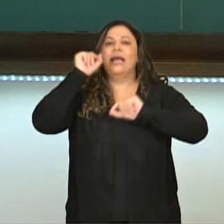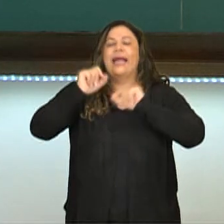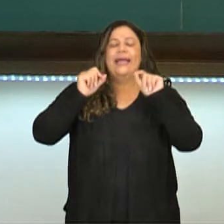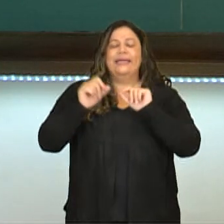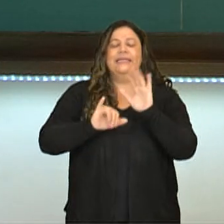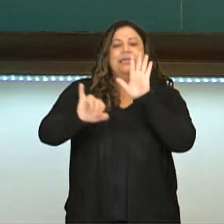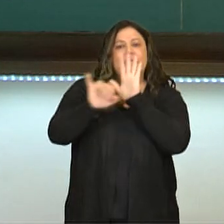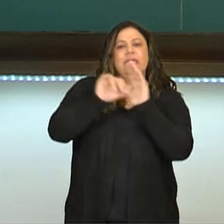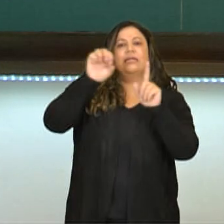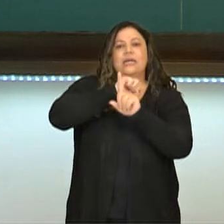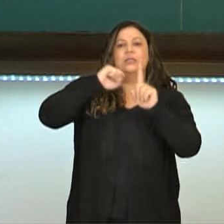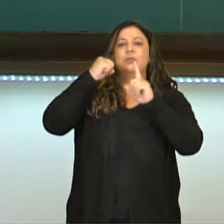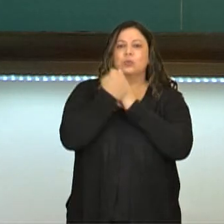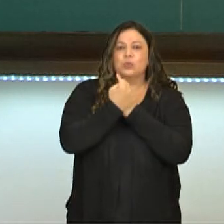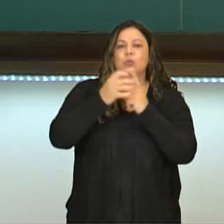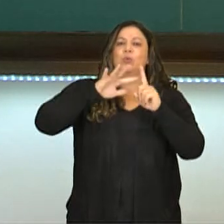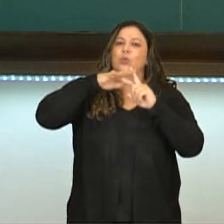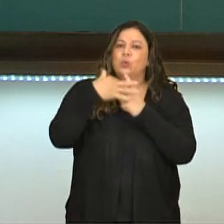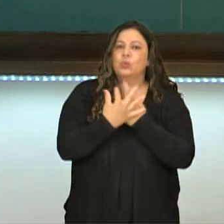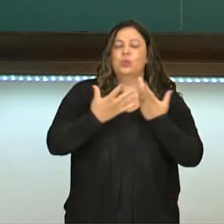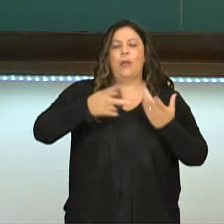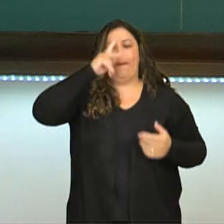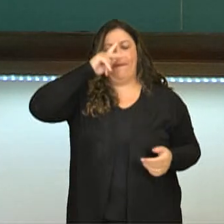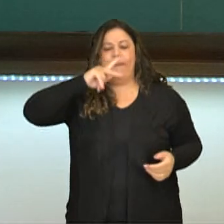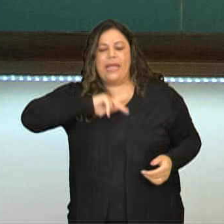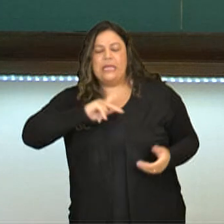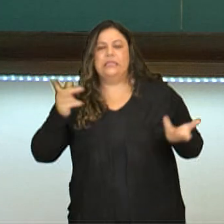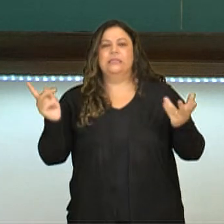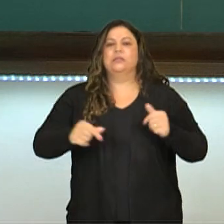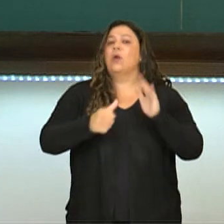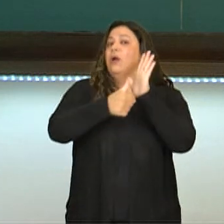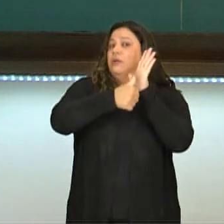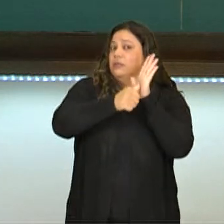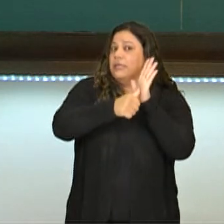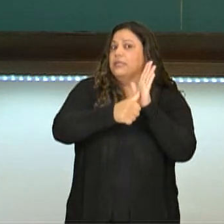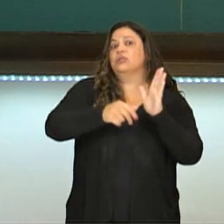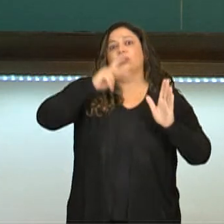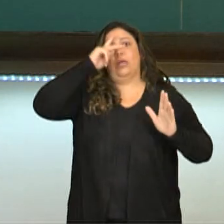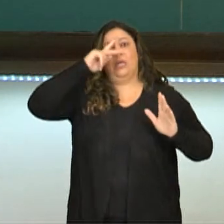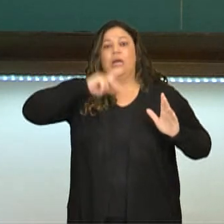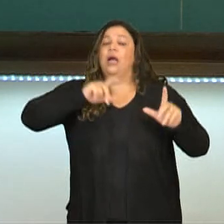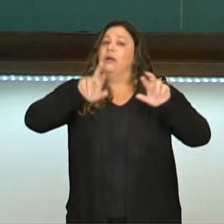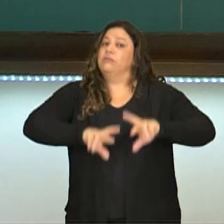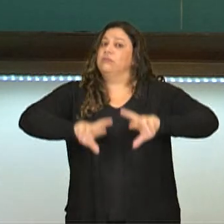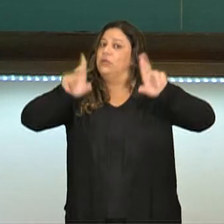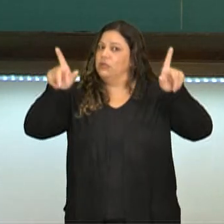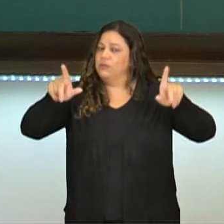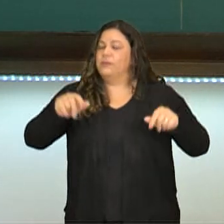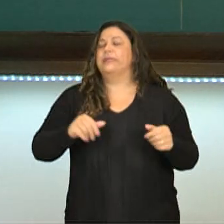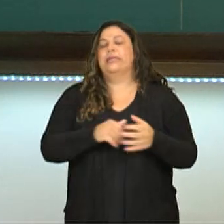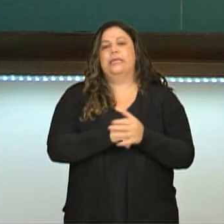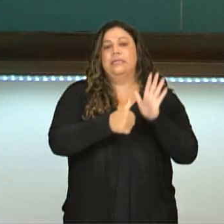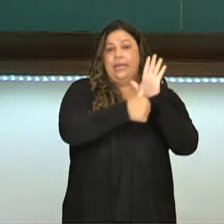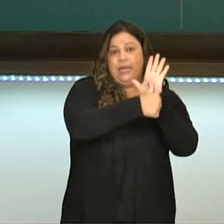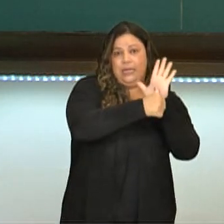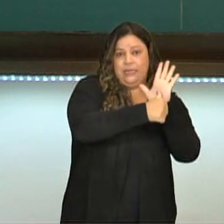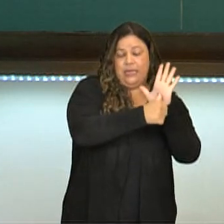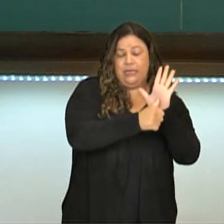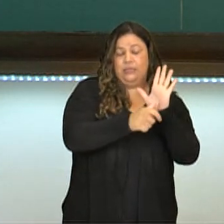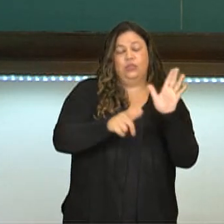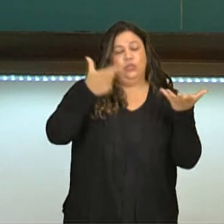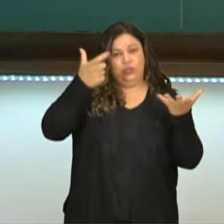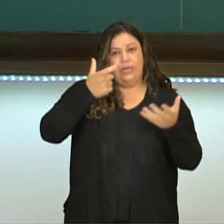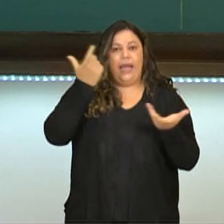identidade social, identidade pessoal, identidade cultural, tem pequenas distinções.